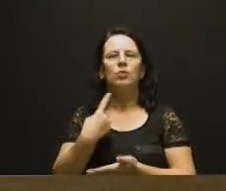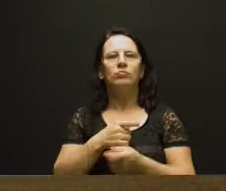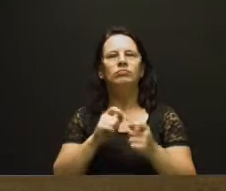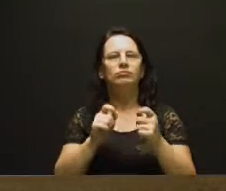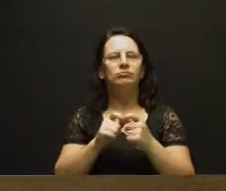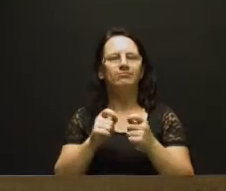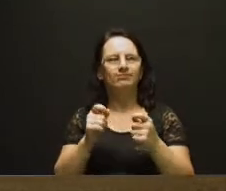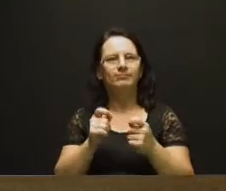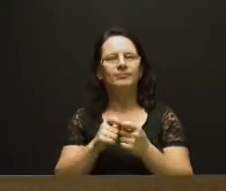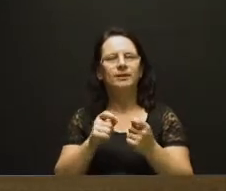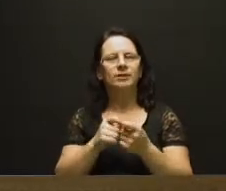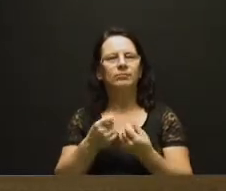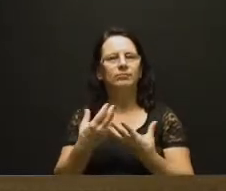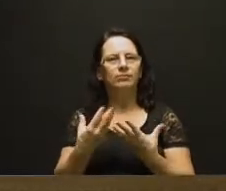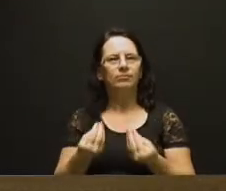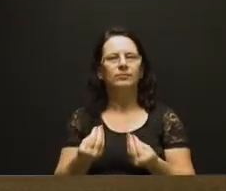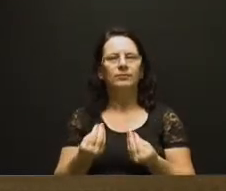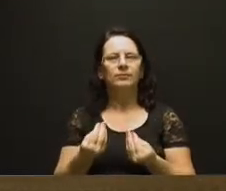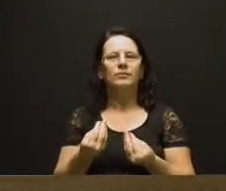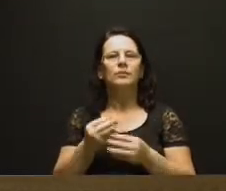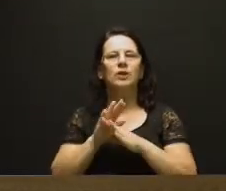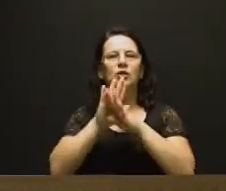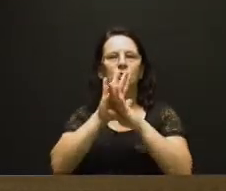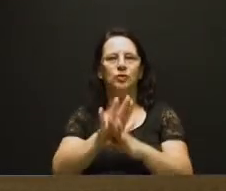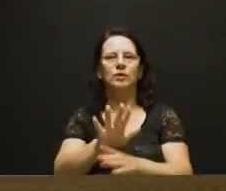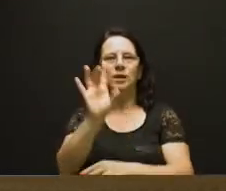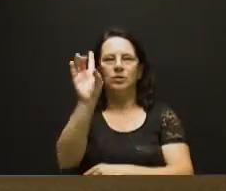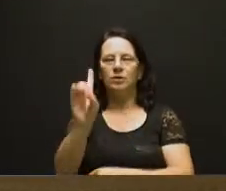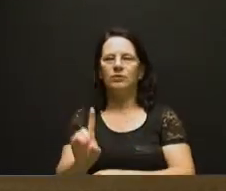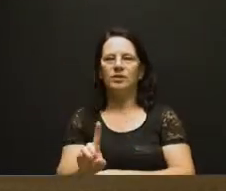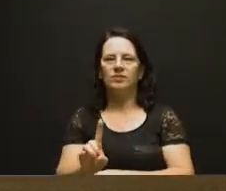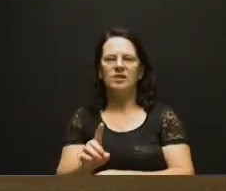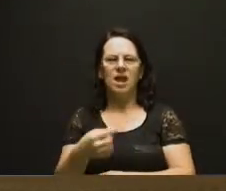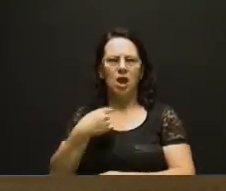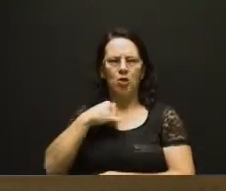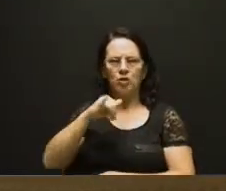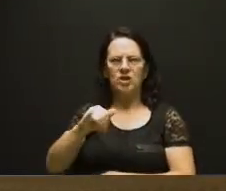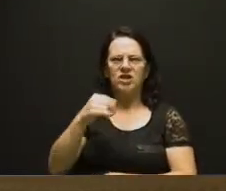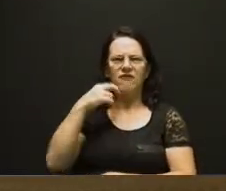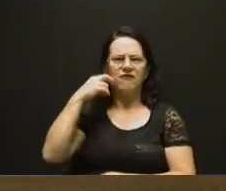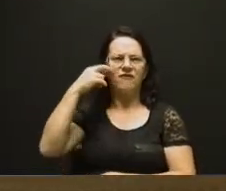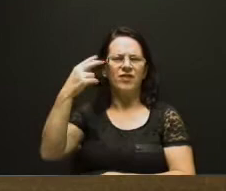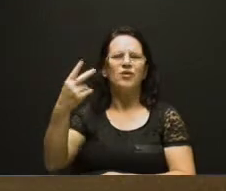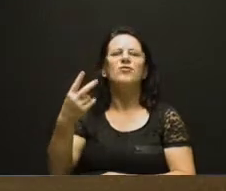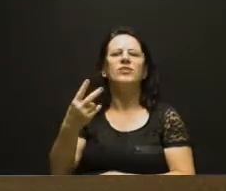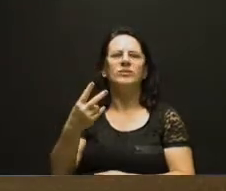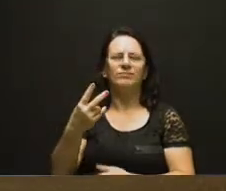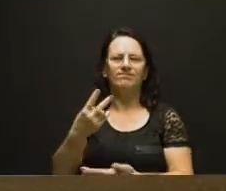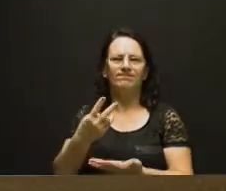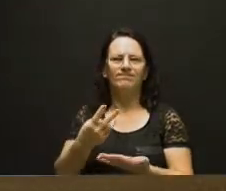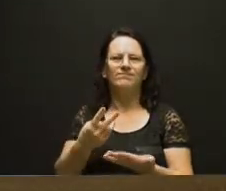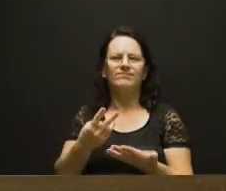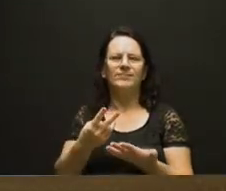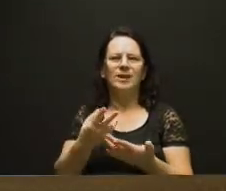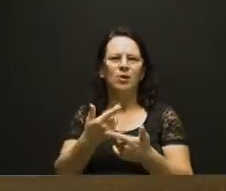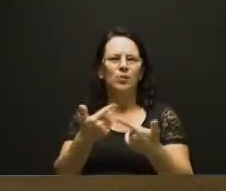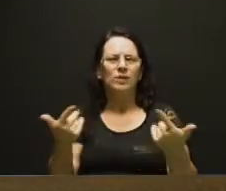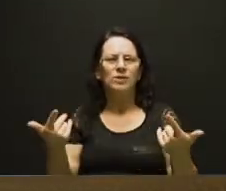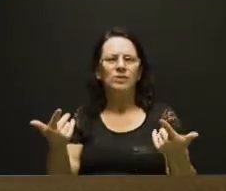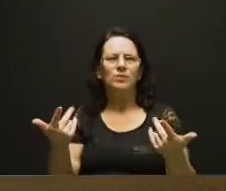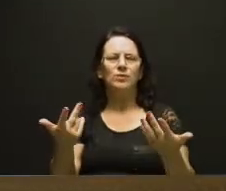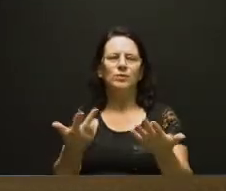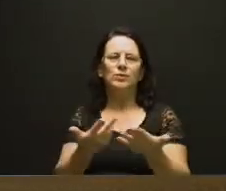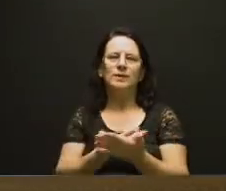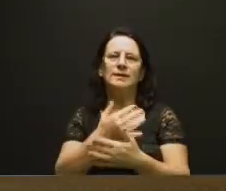muito mas muito mesmo por esta causa mas eu também não tenho vergonha de dizer que hoje está desmantelado eu não tenho vergonha de dizer que